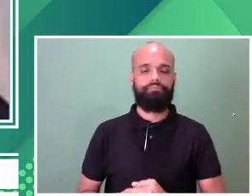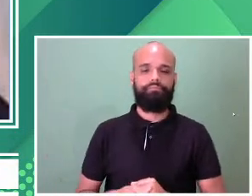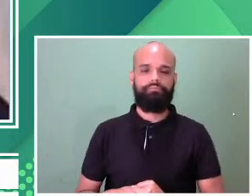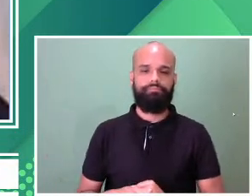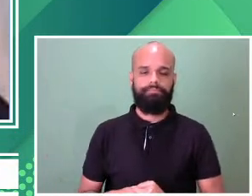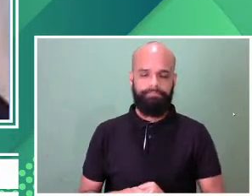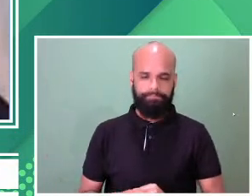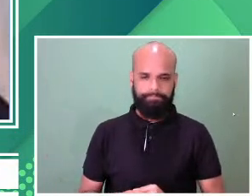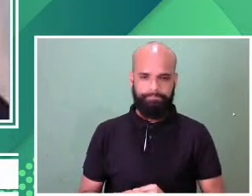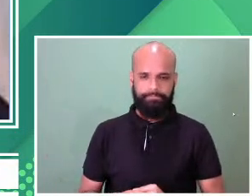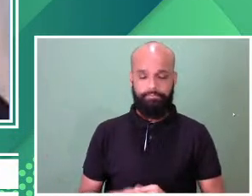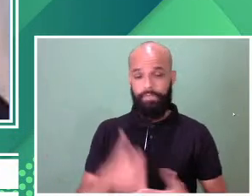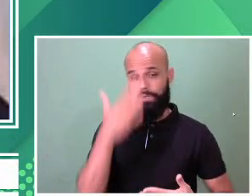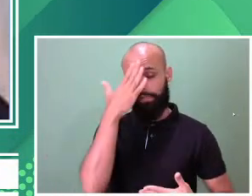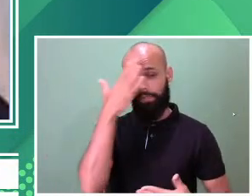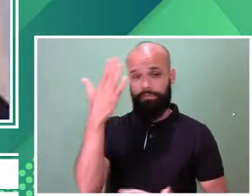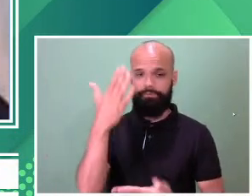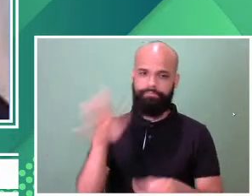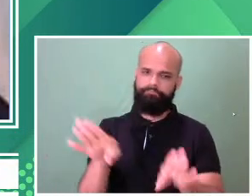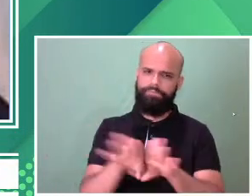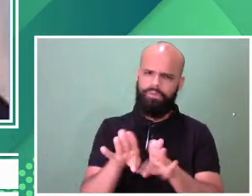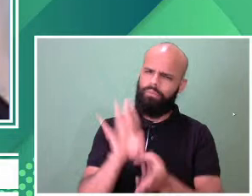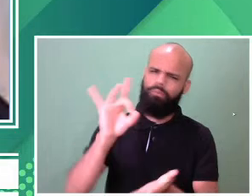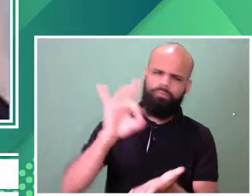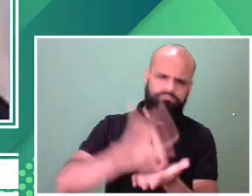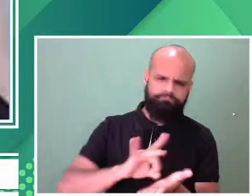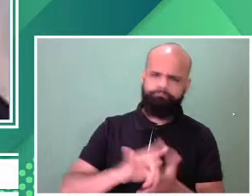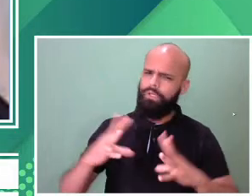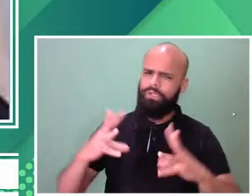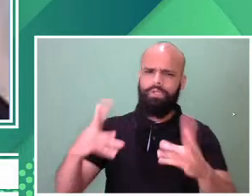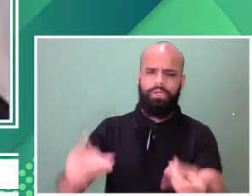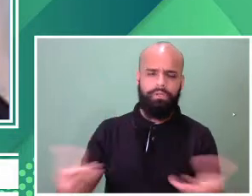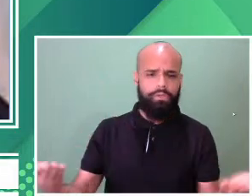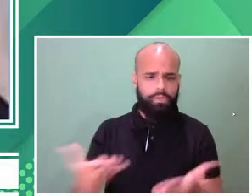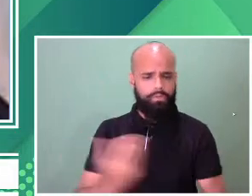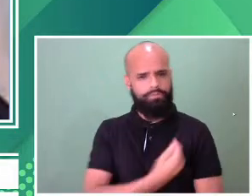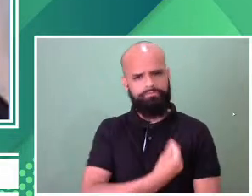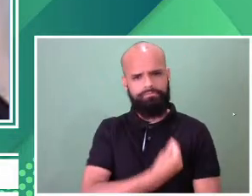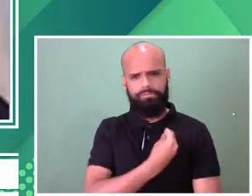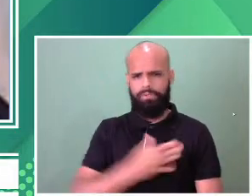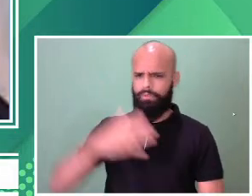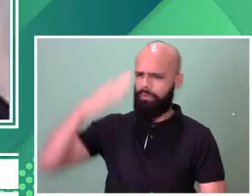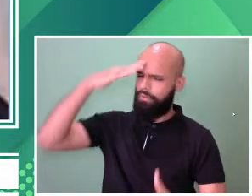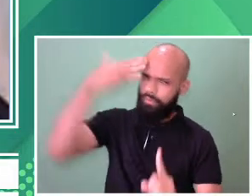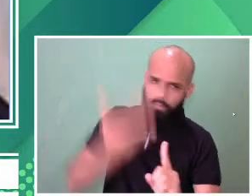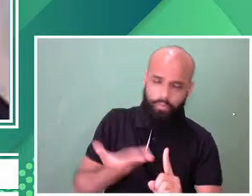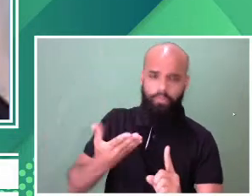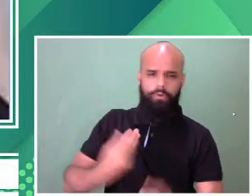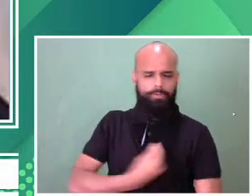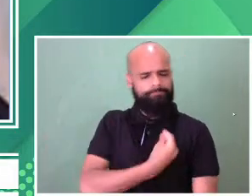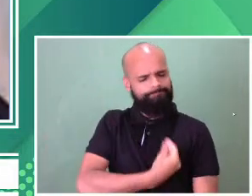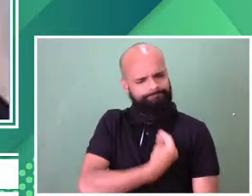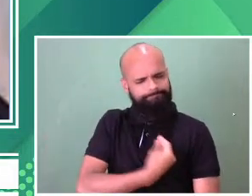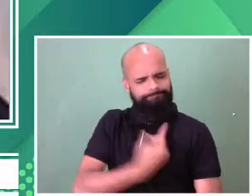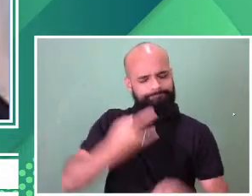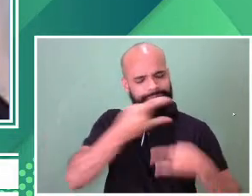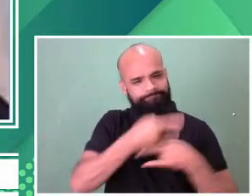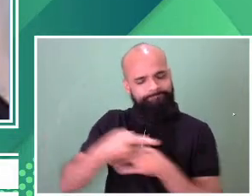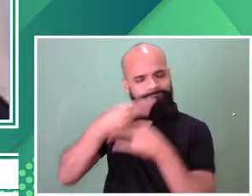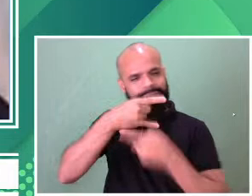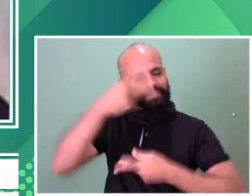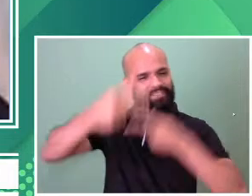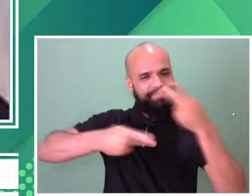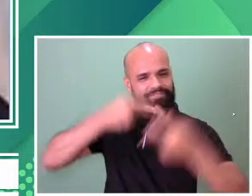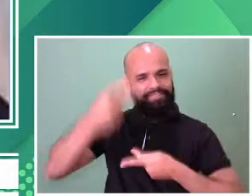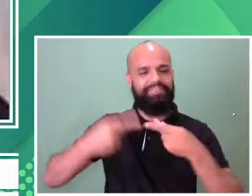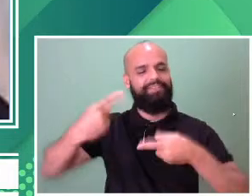Gostaria de agradecer imensamente a todos. É uma honra estar aqui para falar